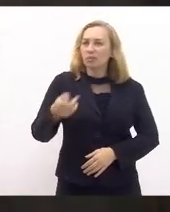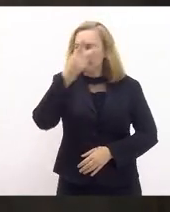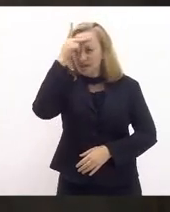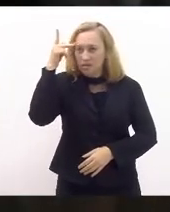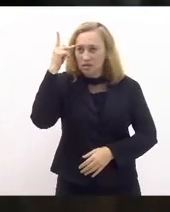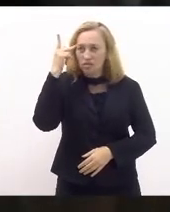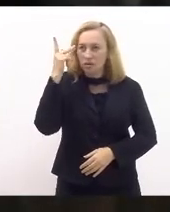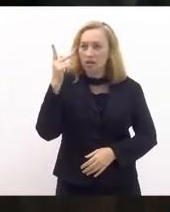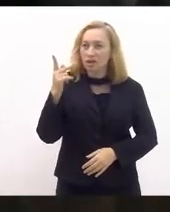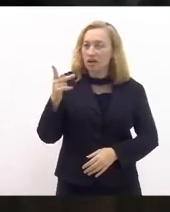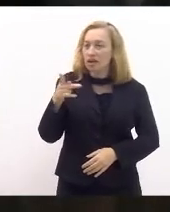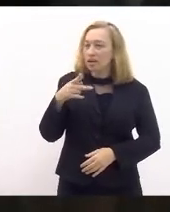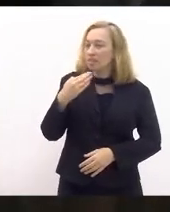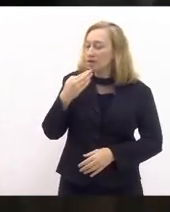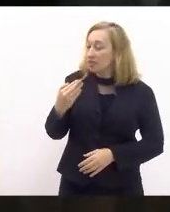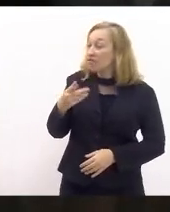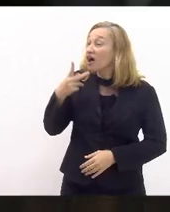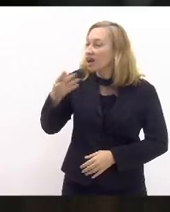Então, fala aí.